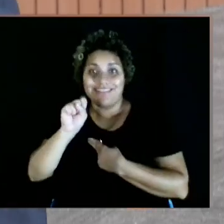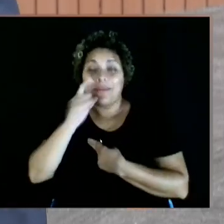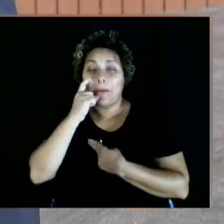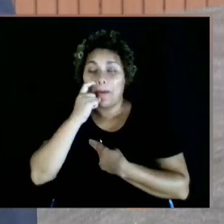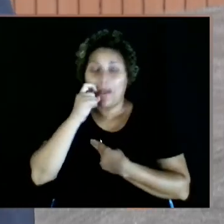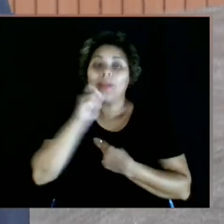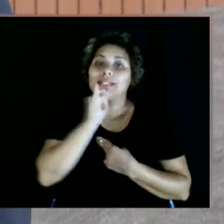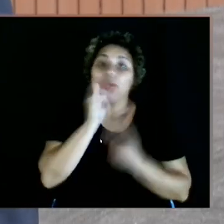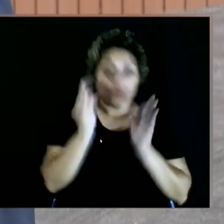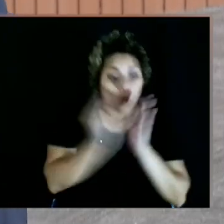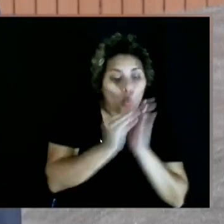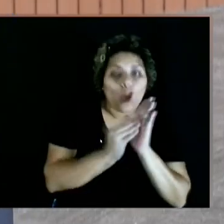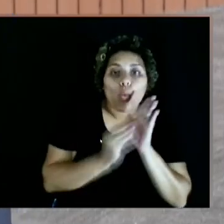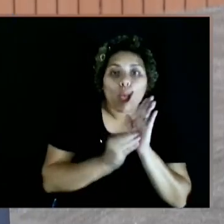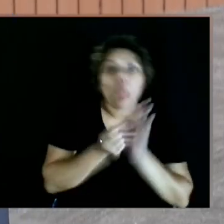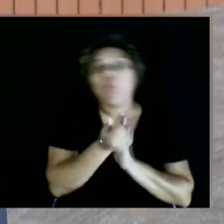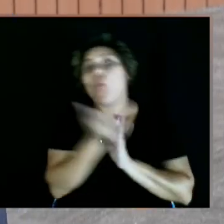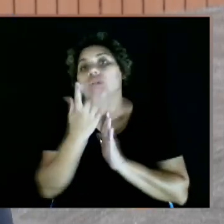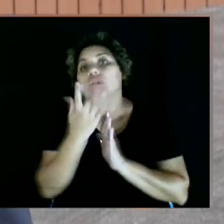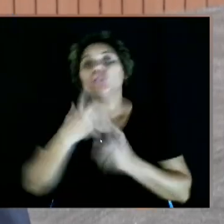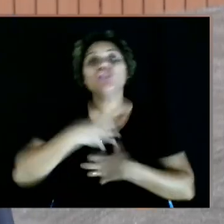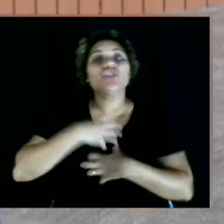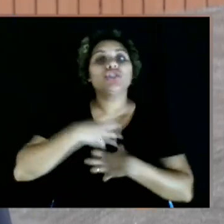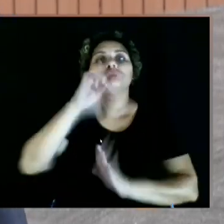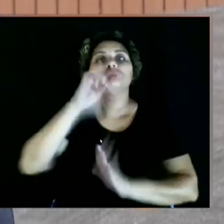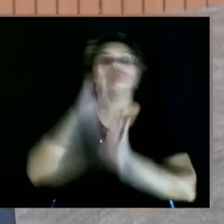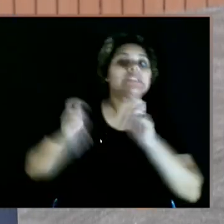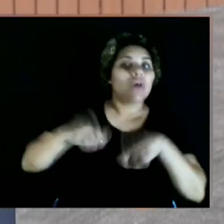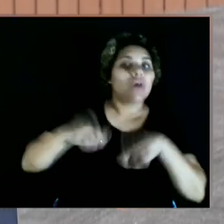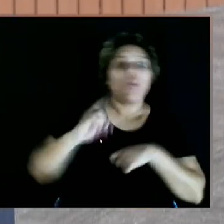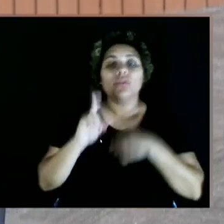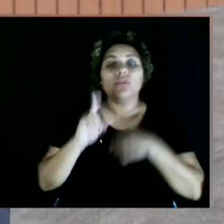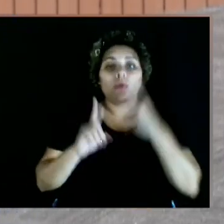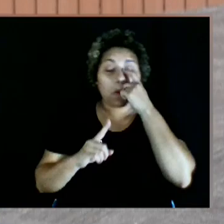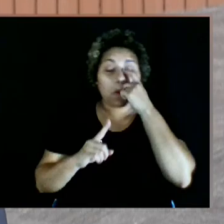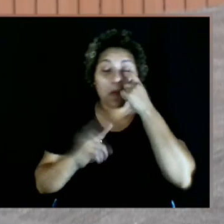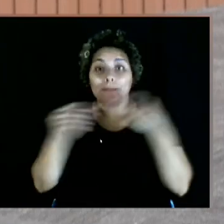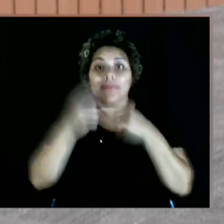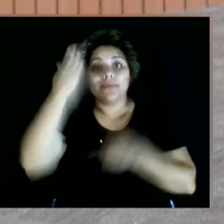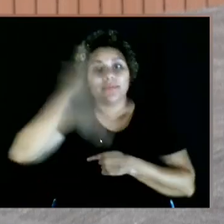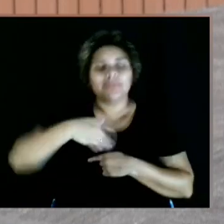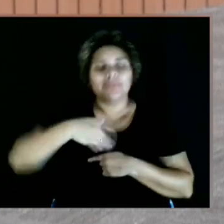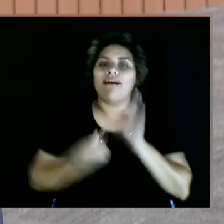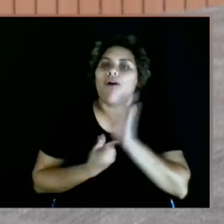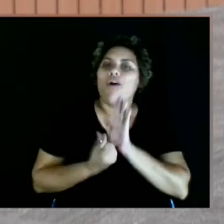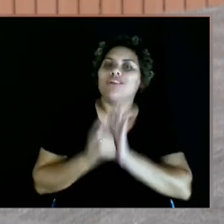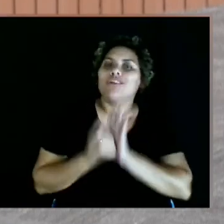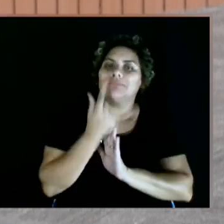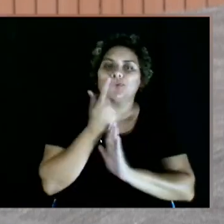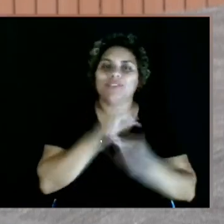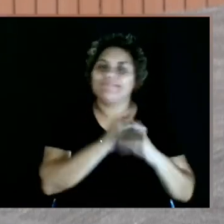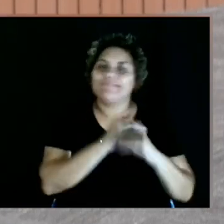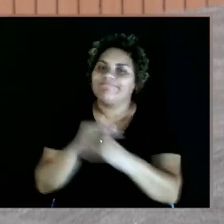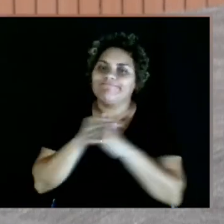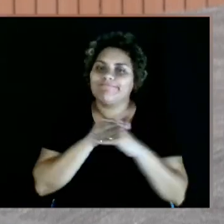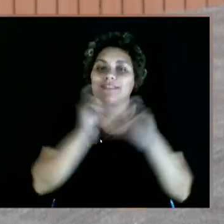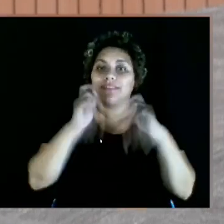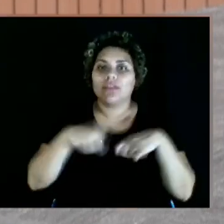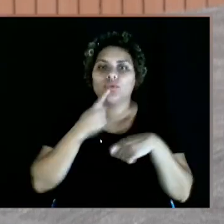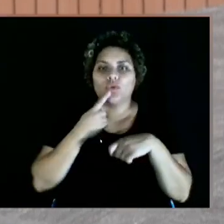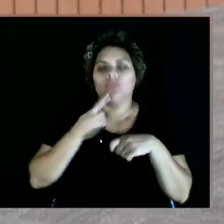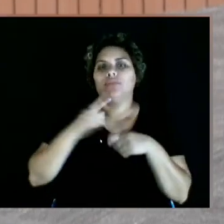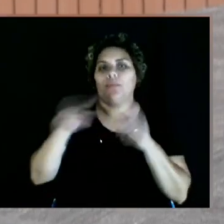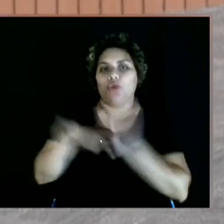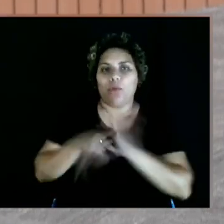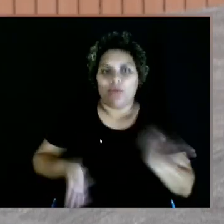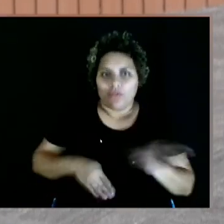pessoas vão ter direito é uma maneira de você equalizar o orçamento para que a gente possa destinar as fraldas para a Secretaria através de